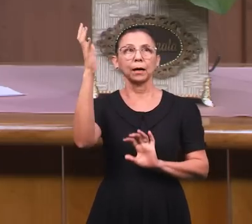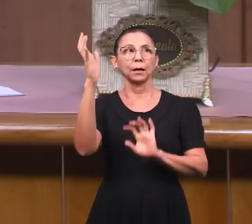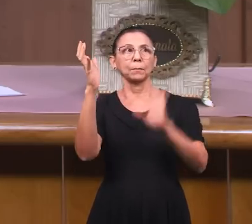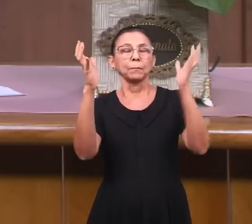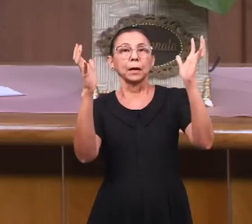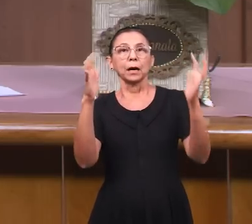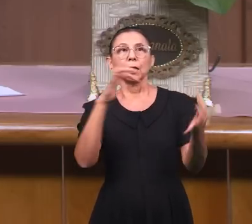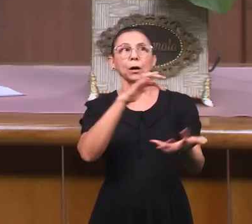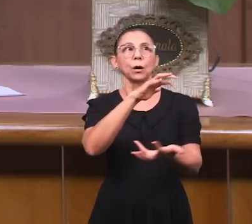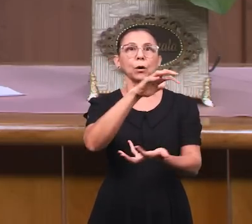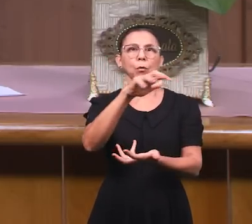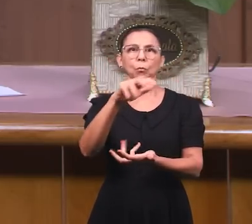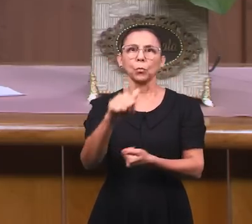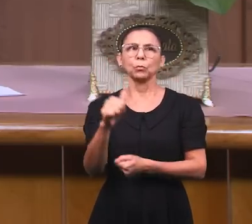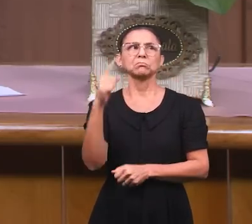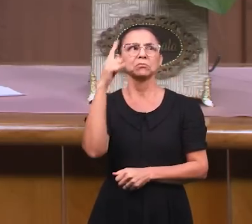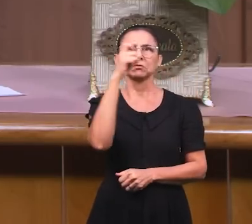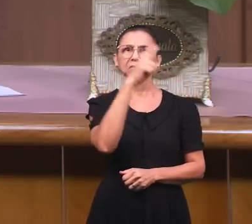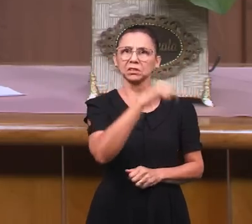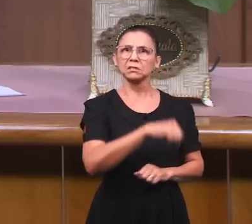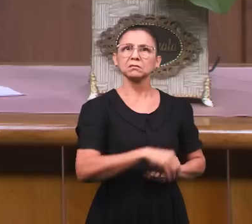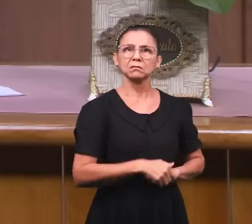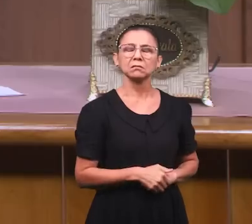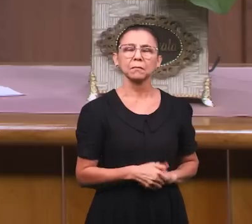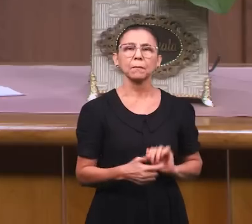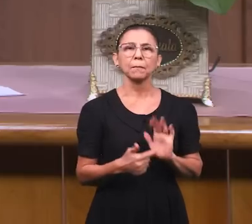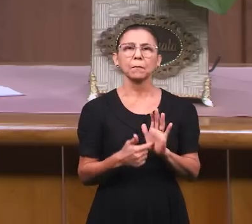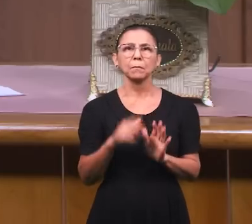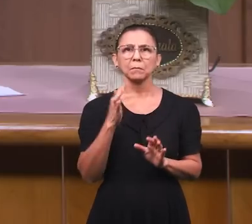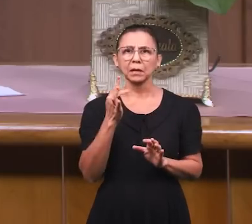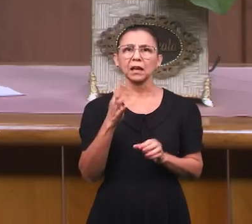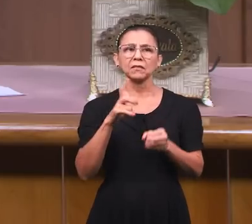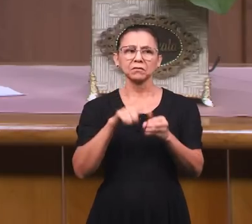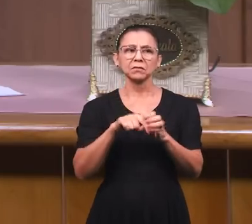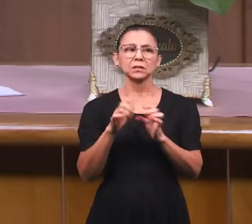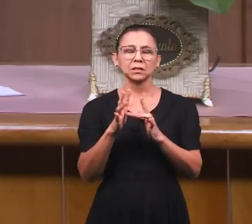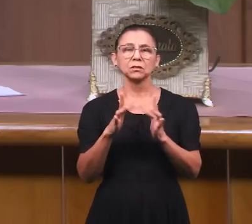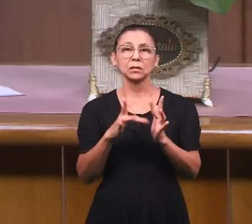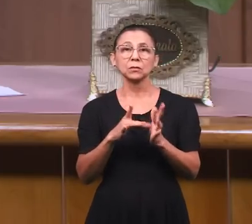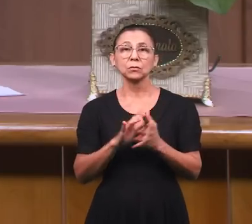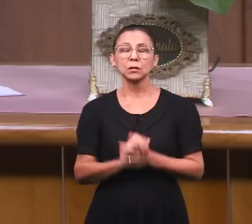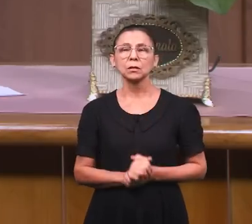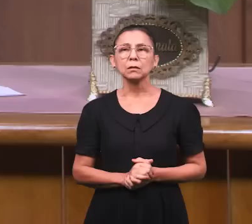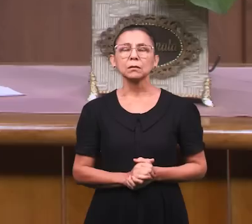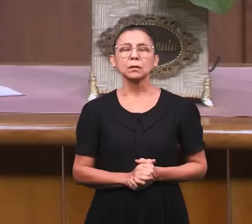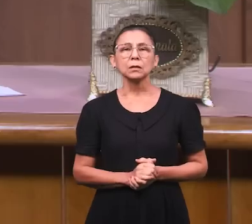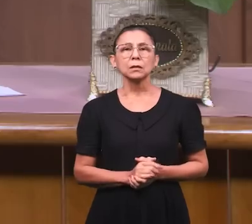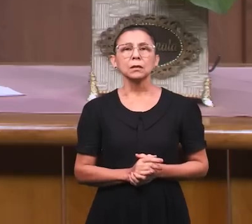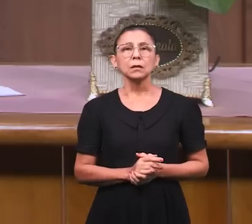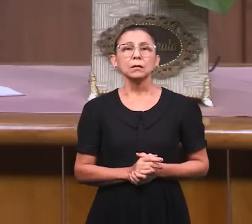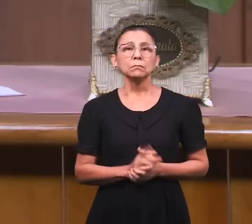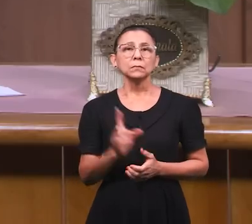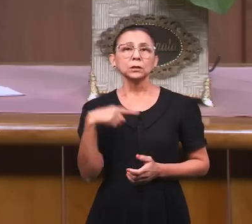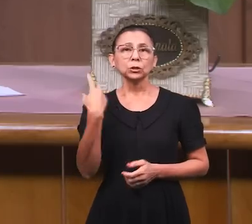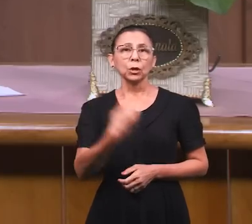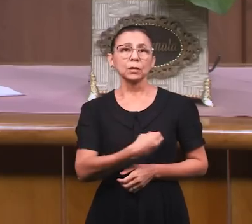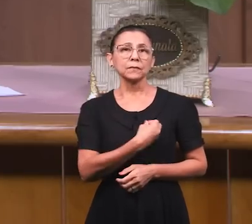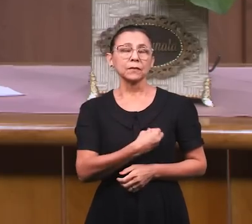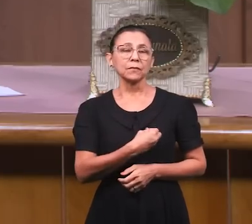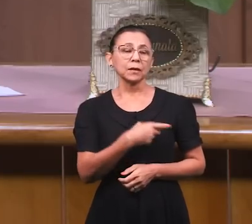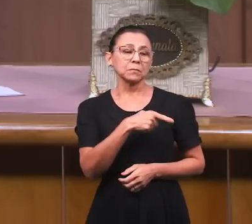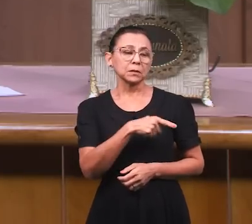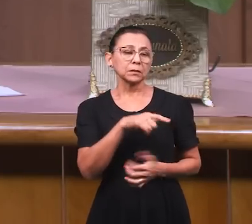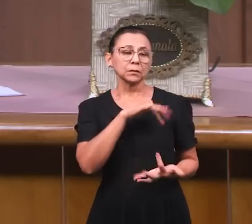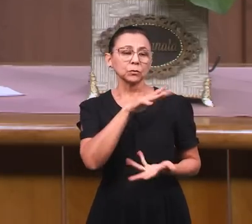fiel, essa brevidade da volta do Senhor Jesus, é que há ao nosso lado, ao redor, nesse mundo,